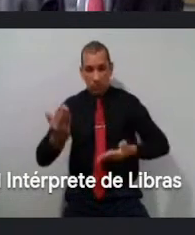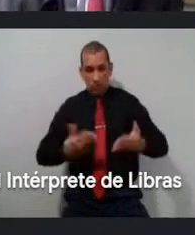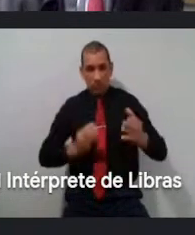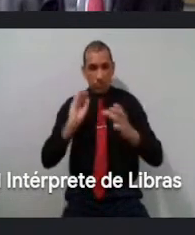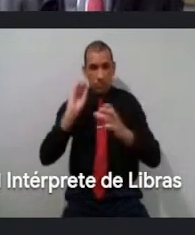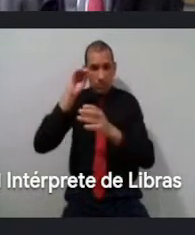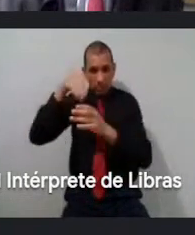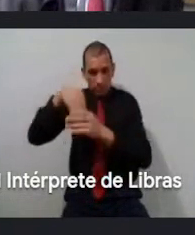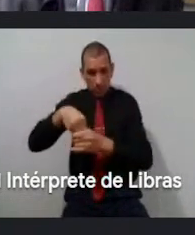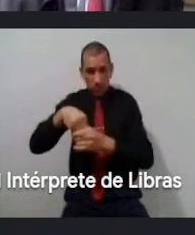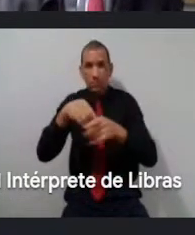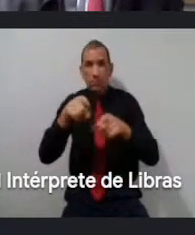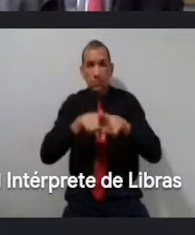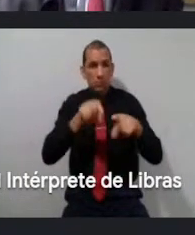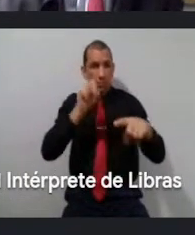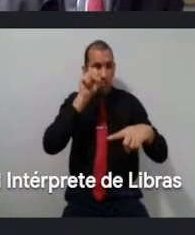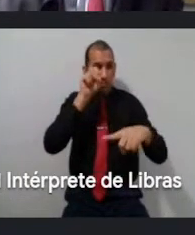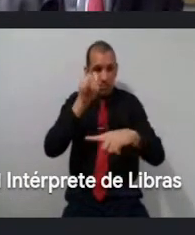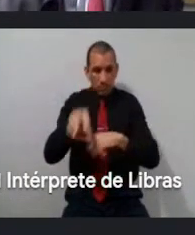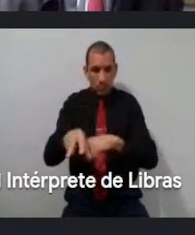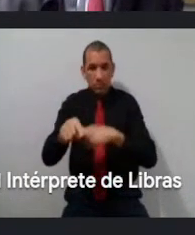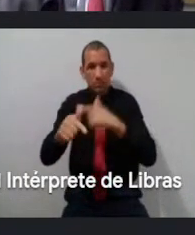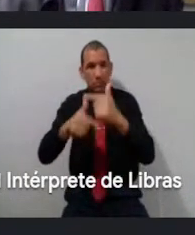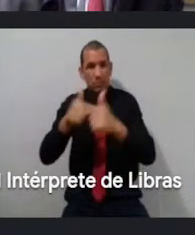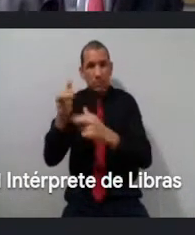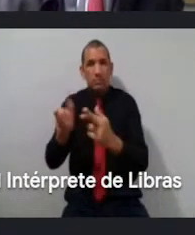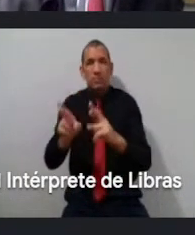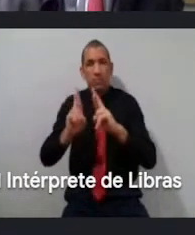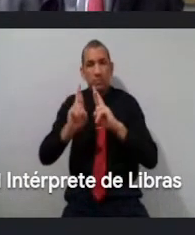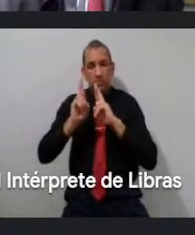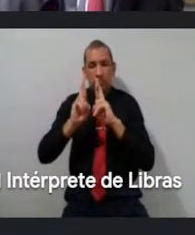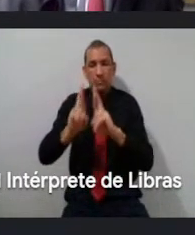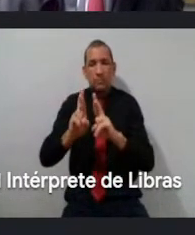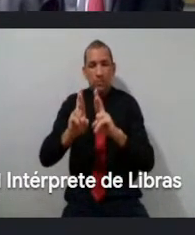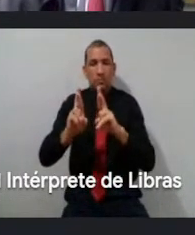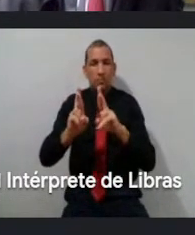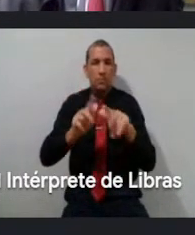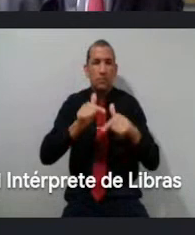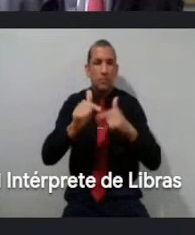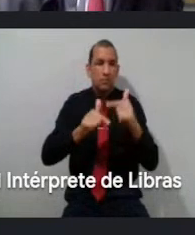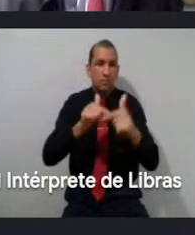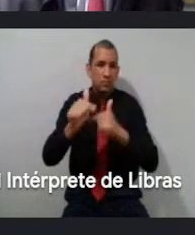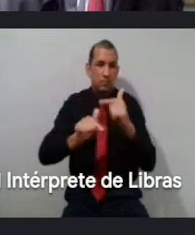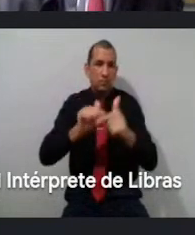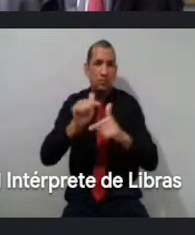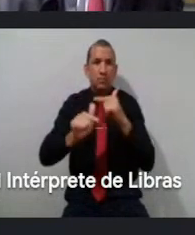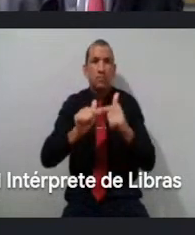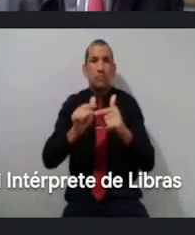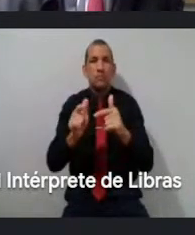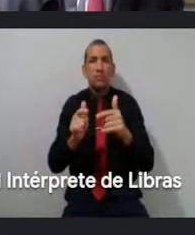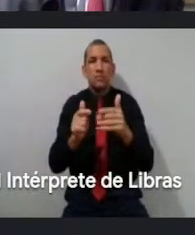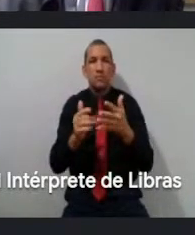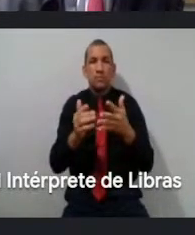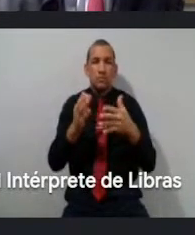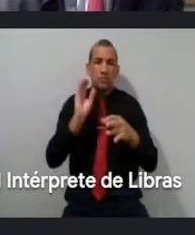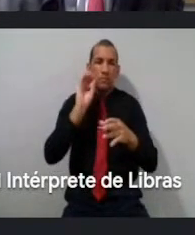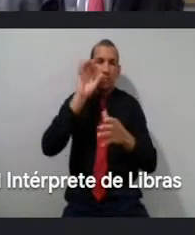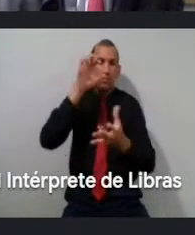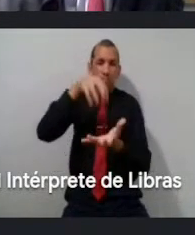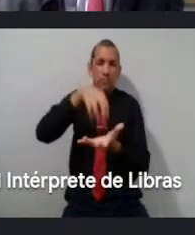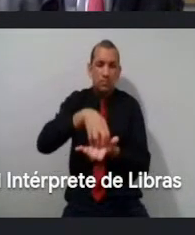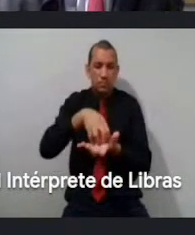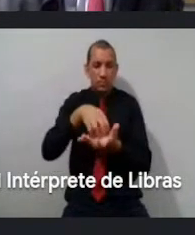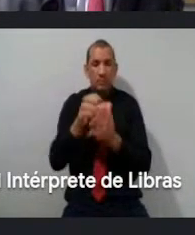e terceirizados a responsabilidade pela sua operacionalização da 29ª zona eleitoral